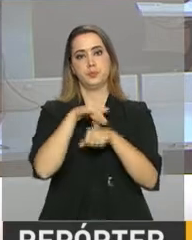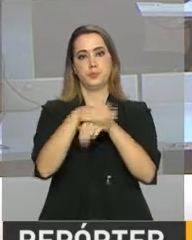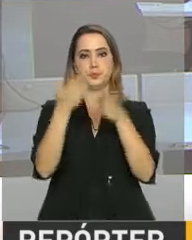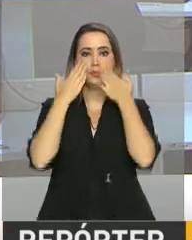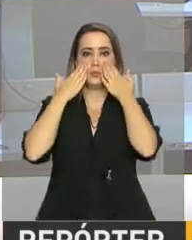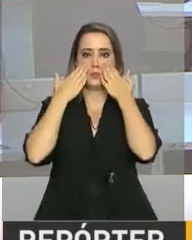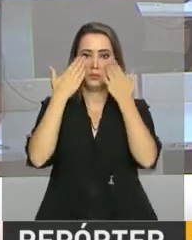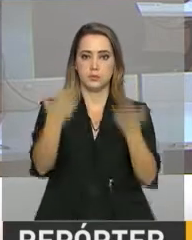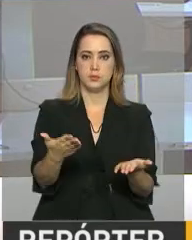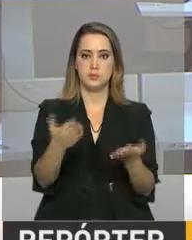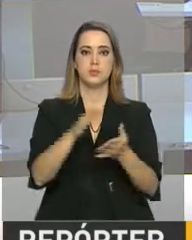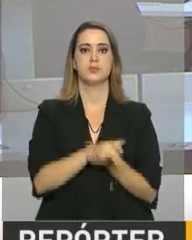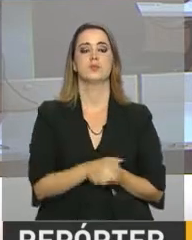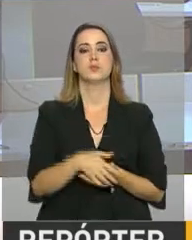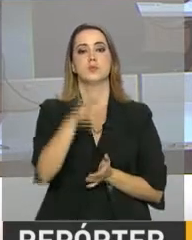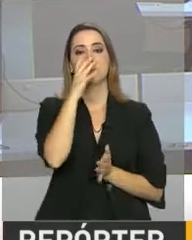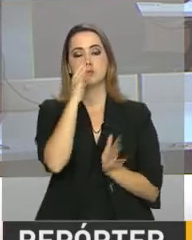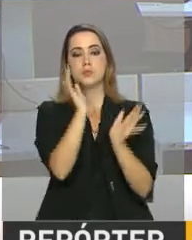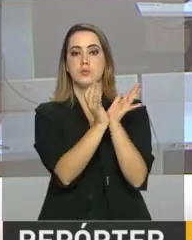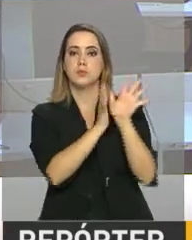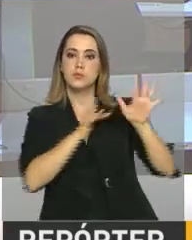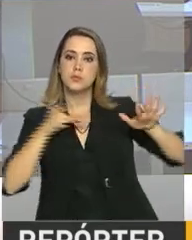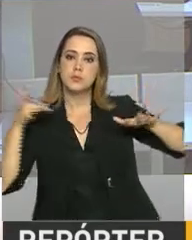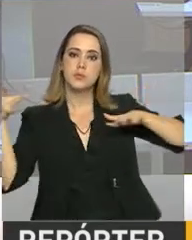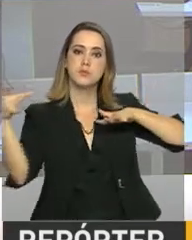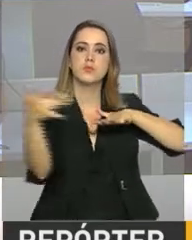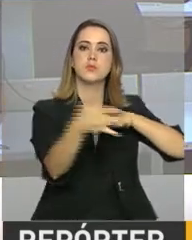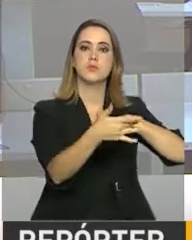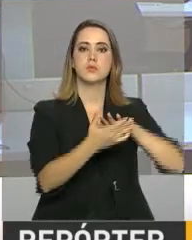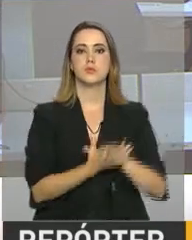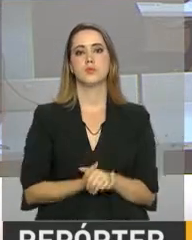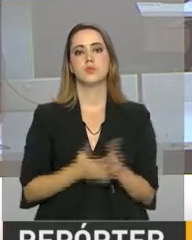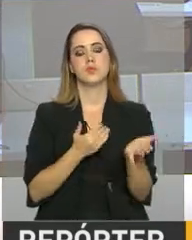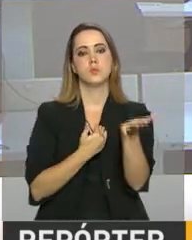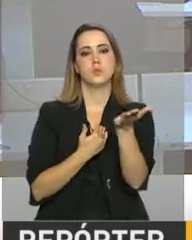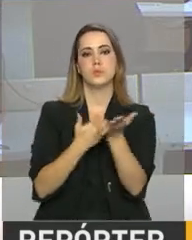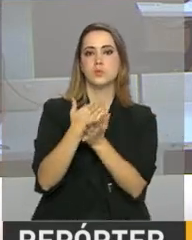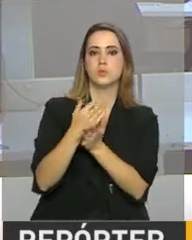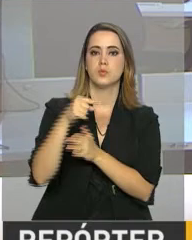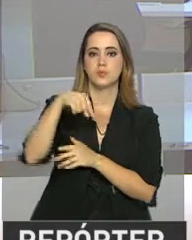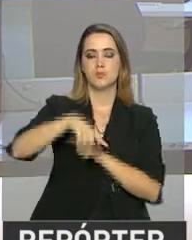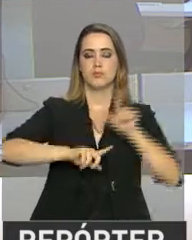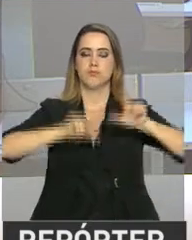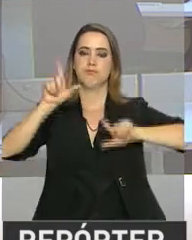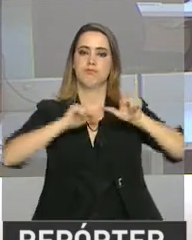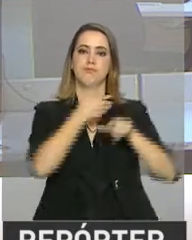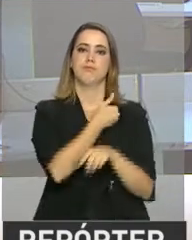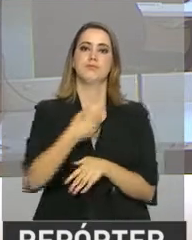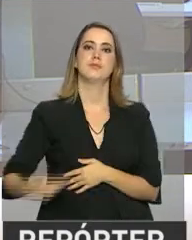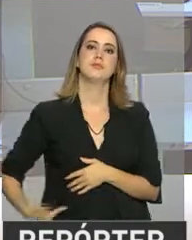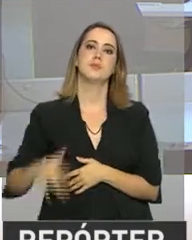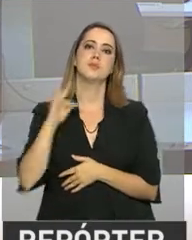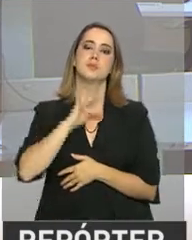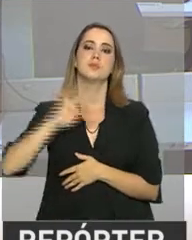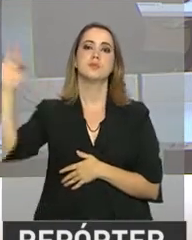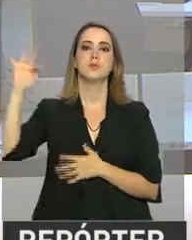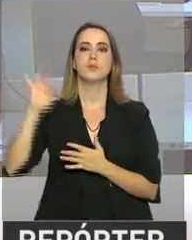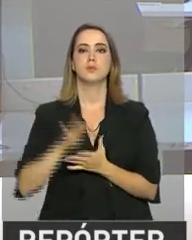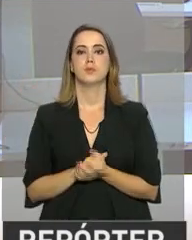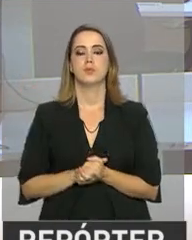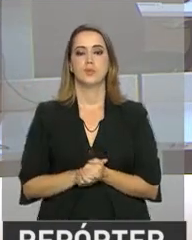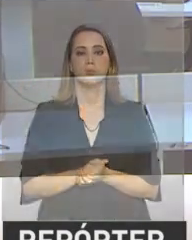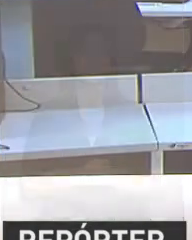oito da noite na próxima edição acompanhe as novidades também pelas nossas redes sociais e continue com a gente aqui na nbr a tv do governo